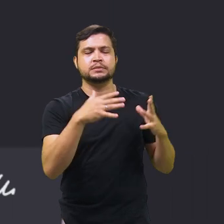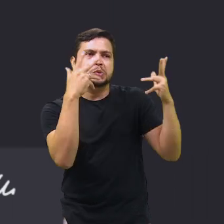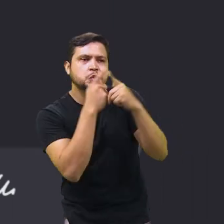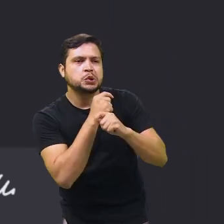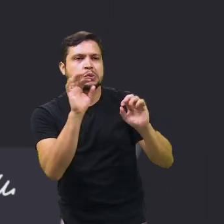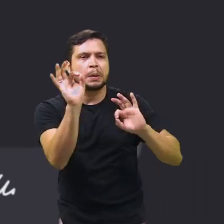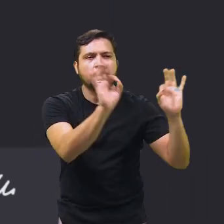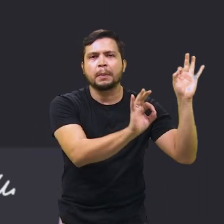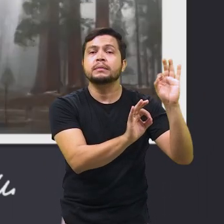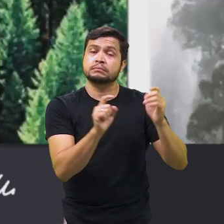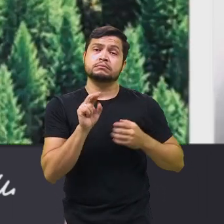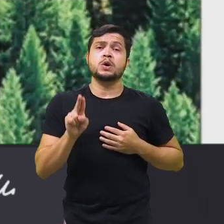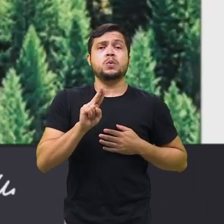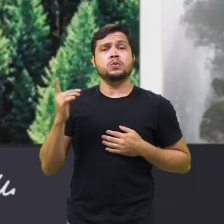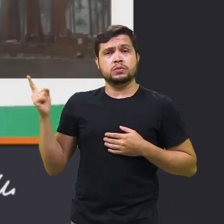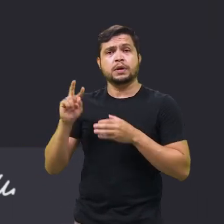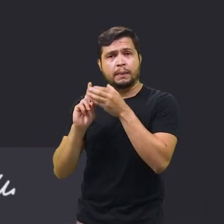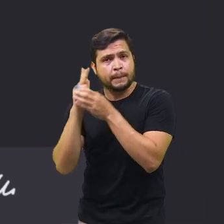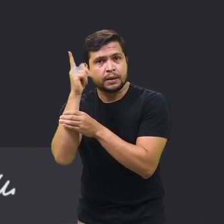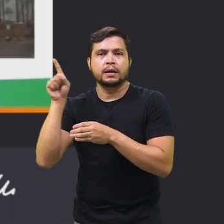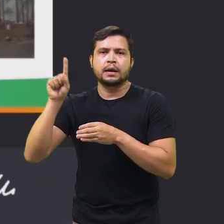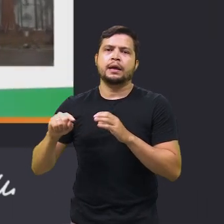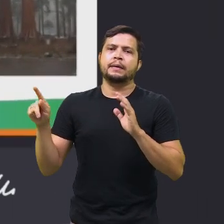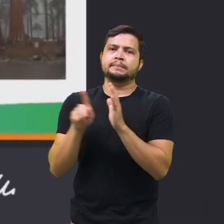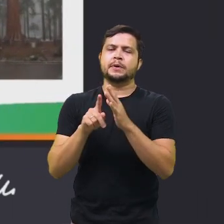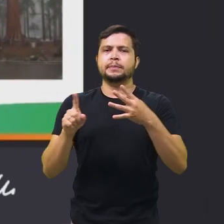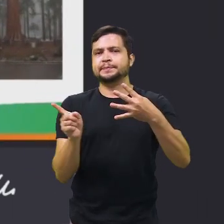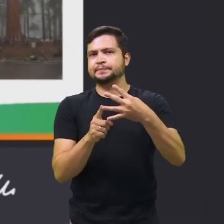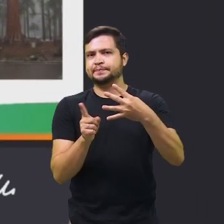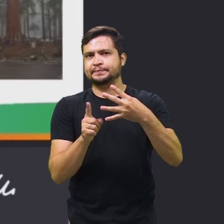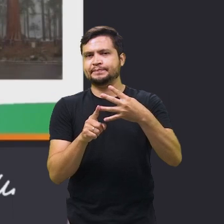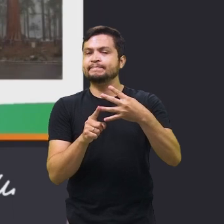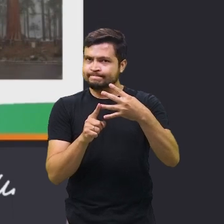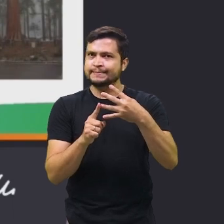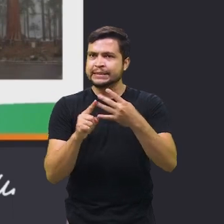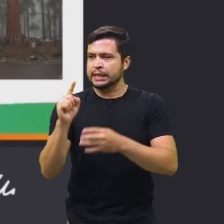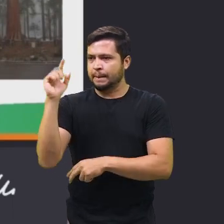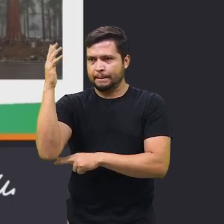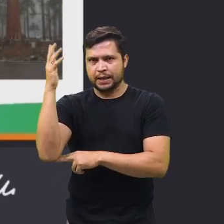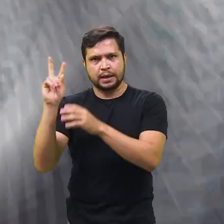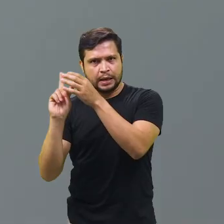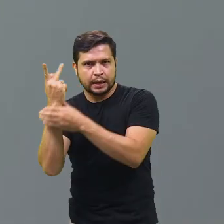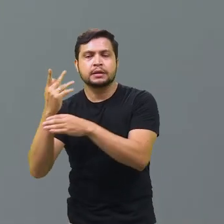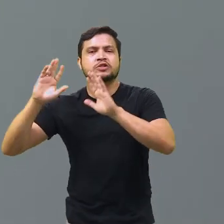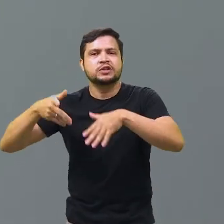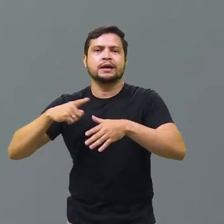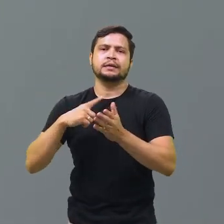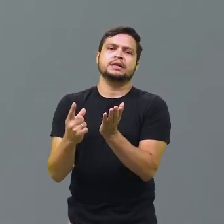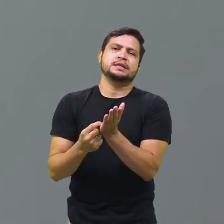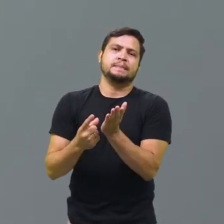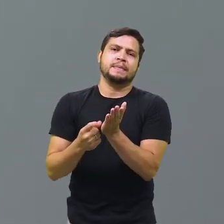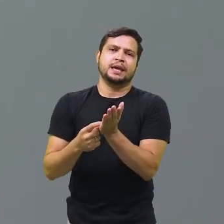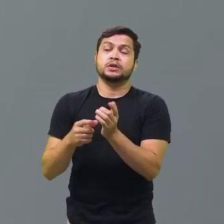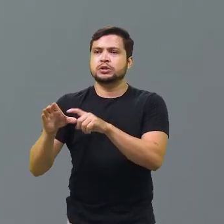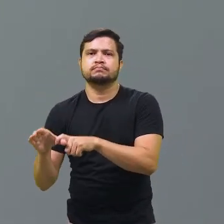decoração. E elas são gimnospermas, né? Que são essas plantas que já têm sementes e já têm essa